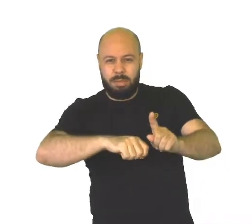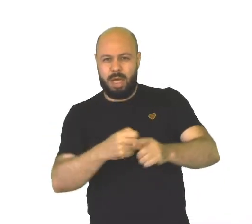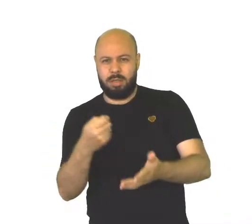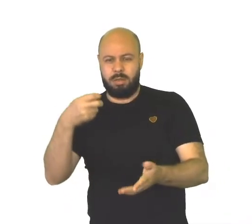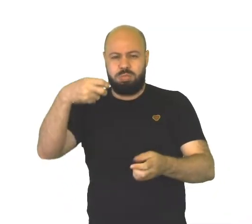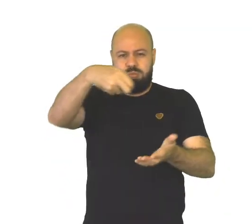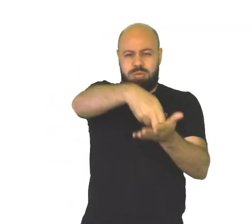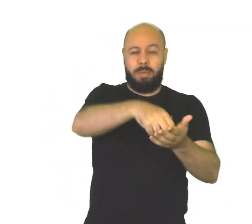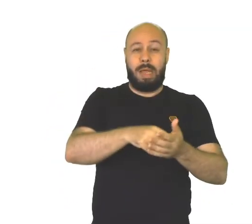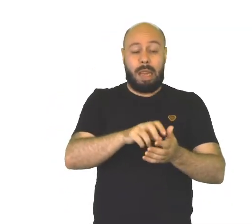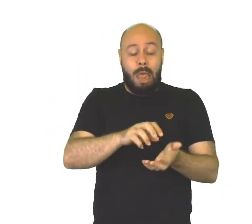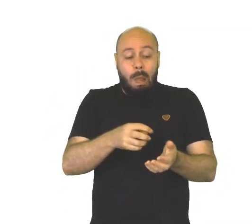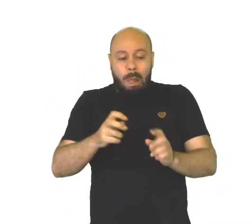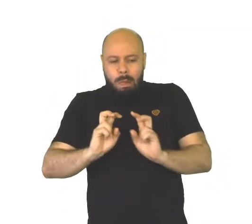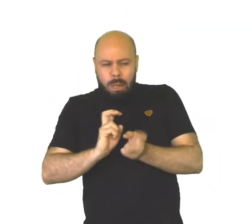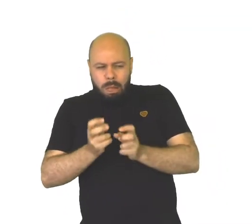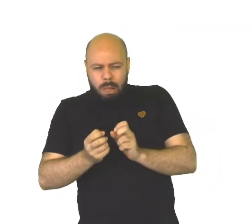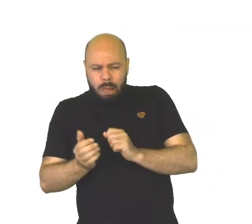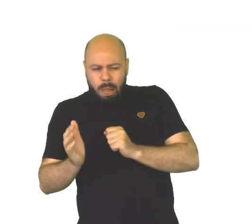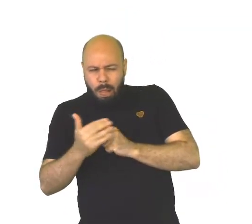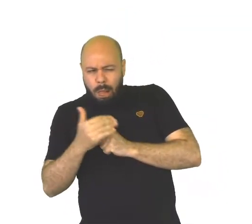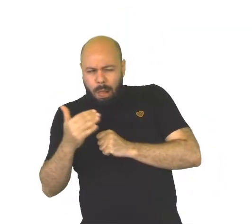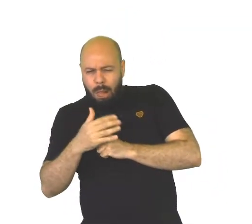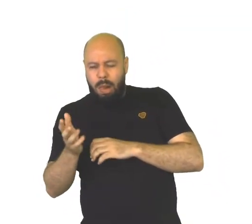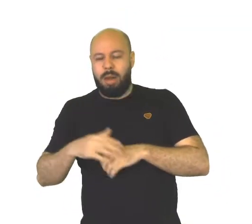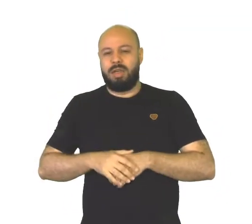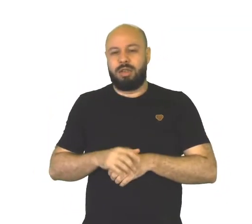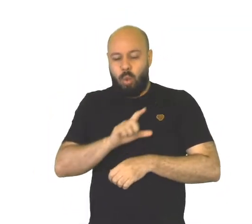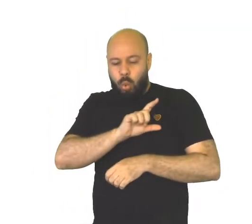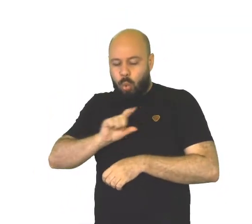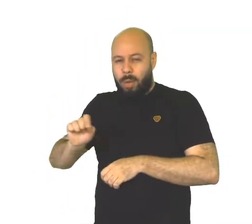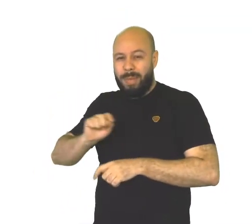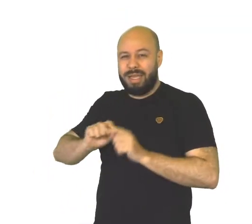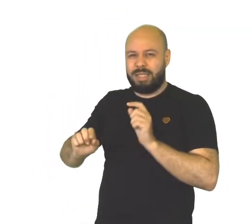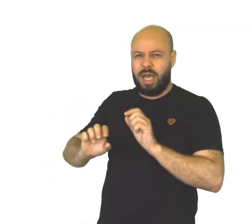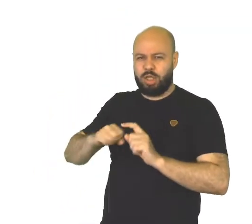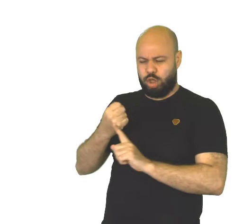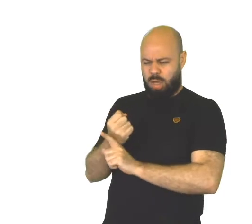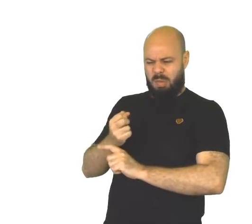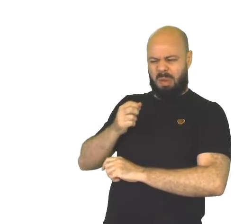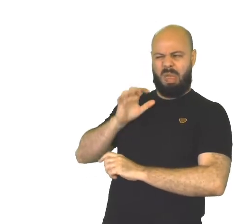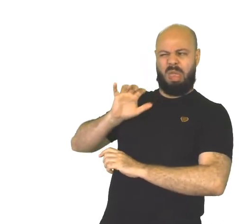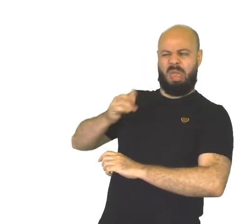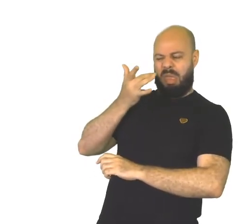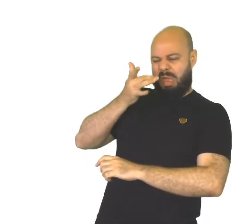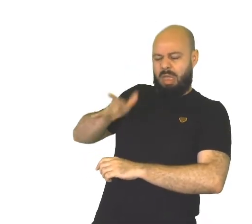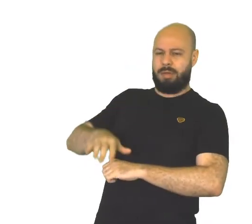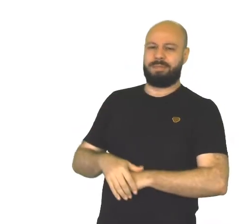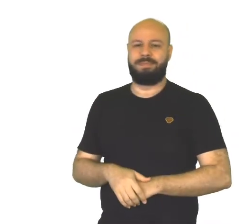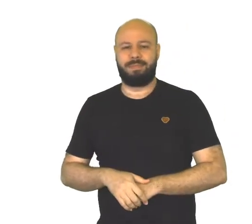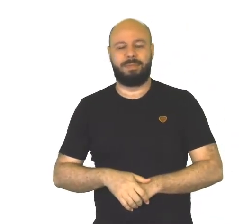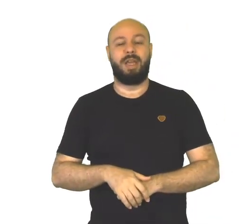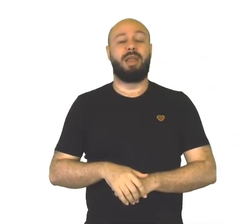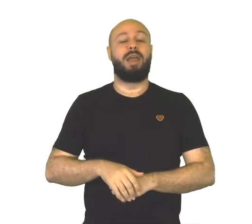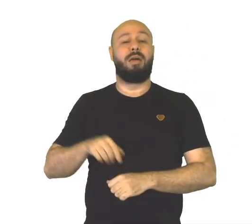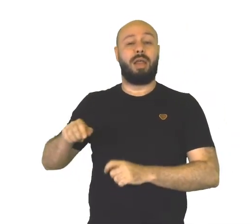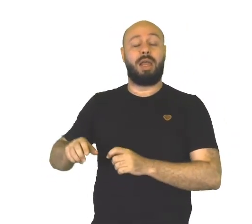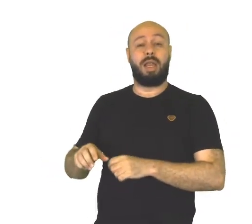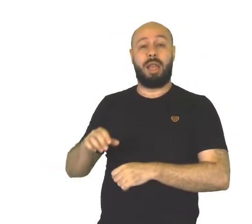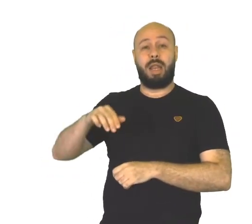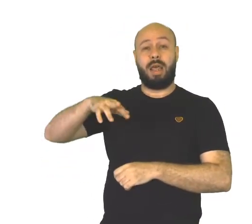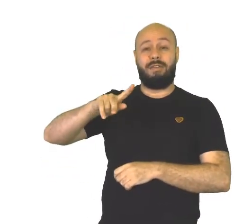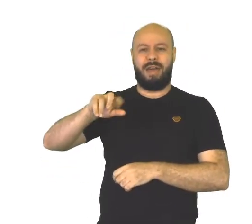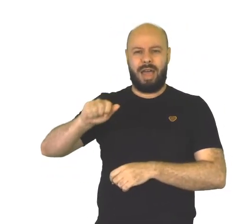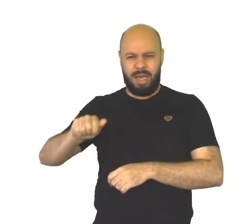praticada escondida, em locais afastados e mal vistos pela sociedade. Dessa época vêm as histórias de navalhas e facas no jogo